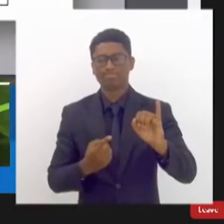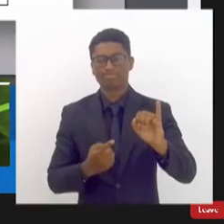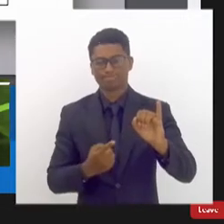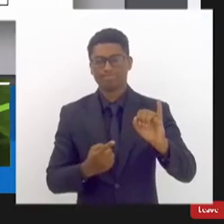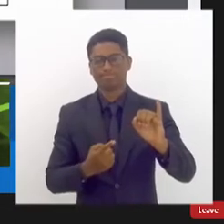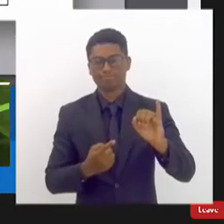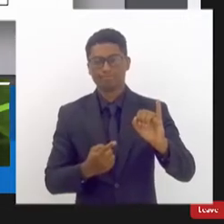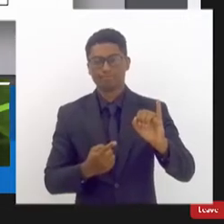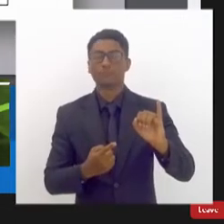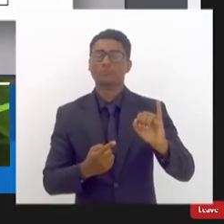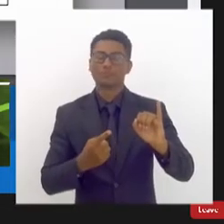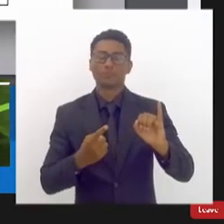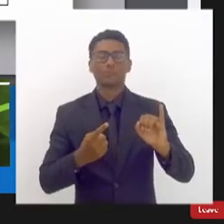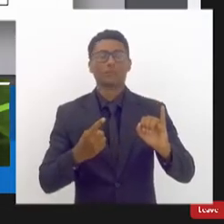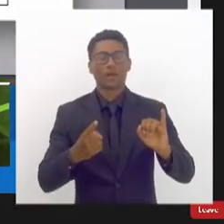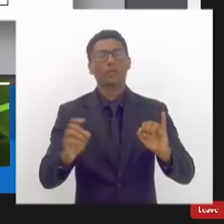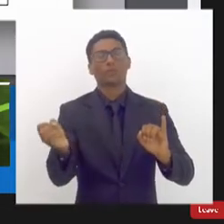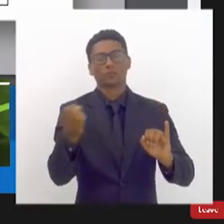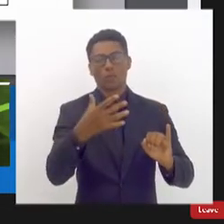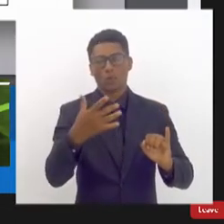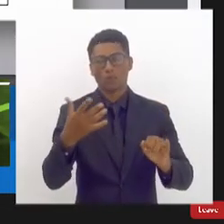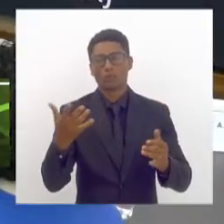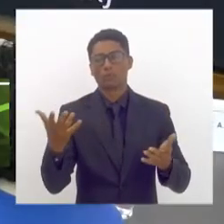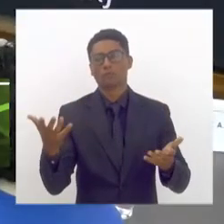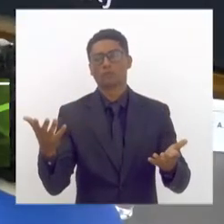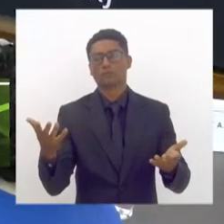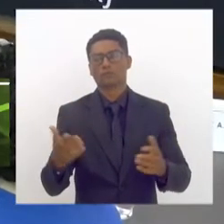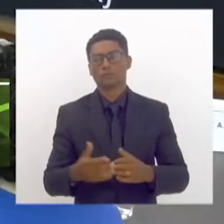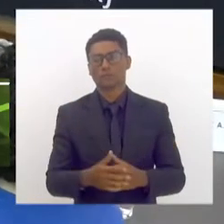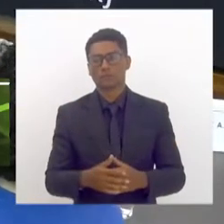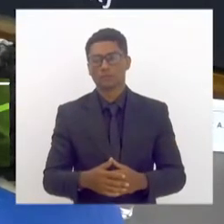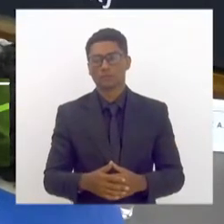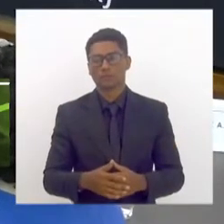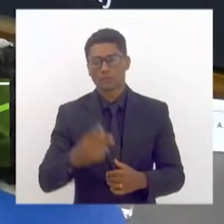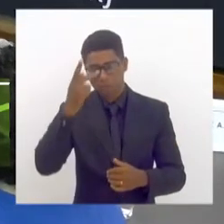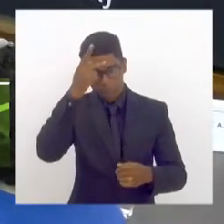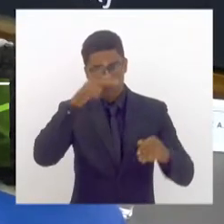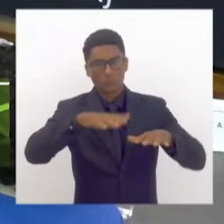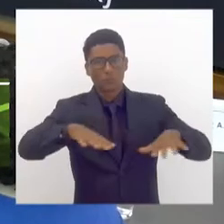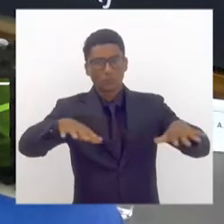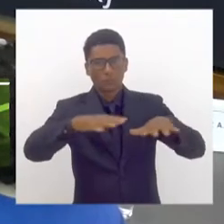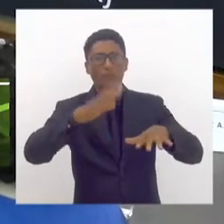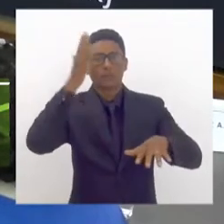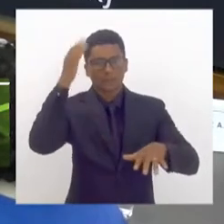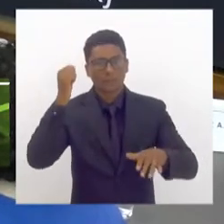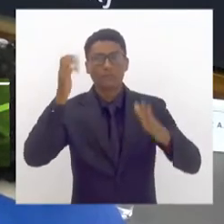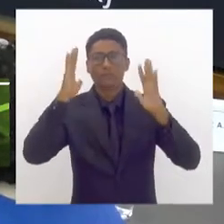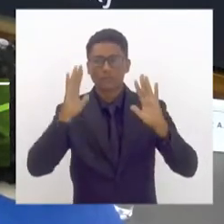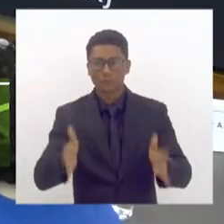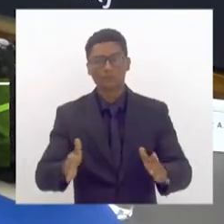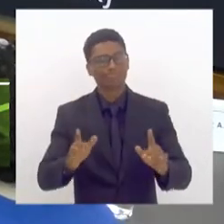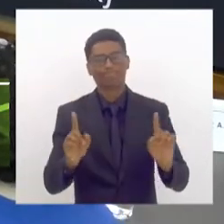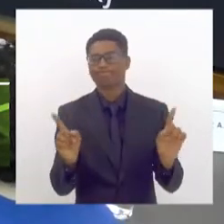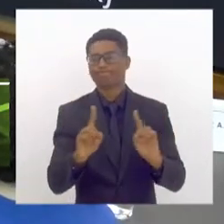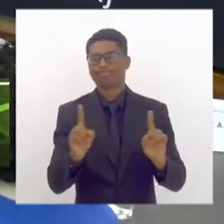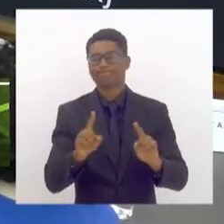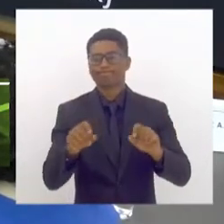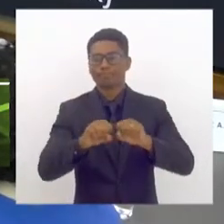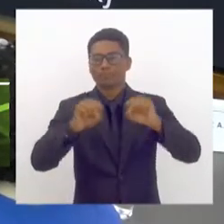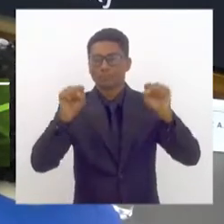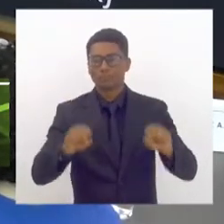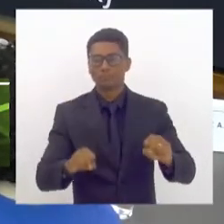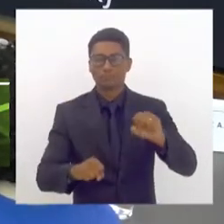ele é uma novidade para todo mundo, né? Ele não está, como a gente costuma dizer, no sangue, na veia, para todas as pessoas ainda. E a gente